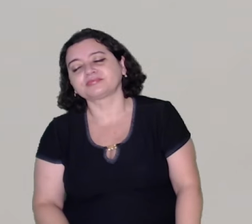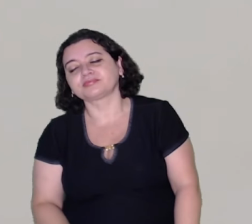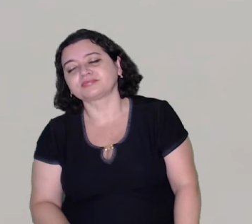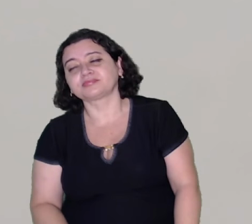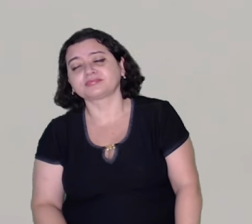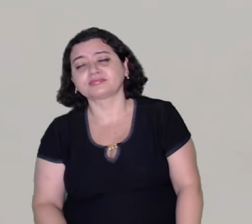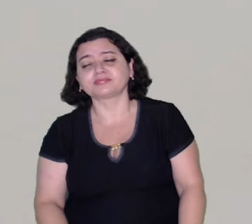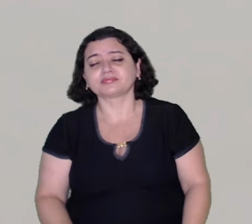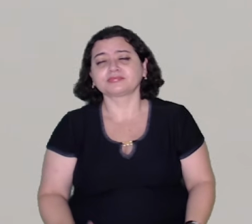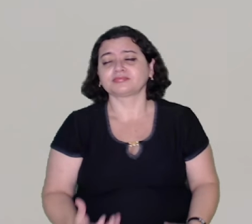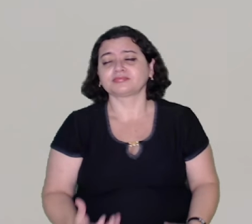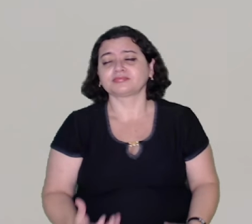Eu só quero estar onde